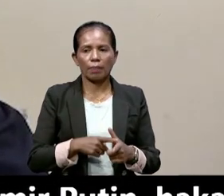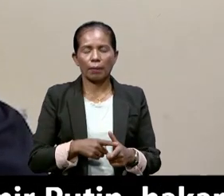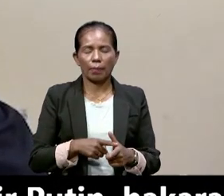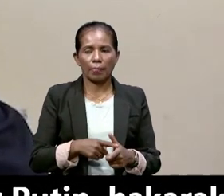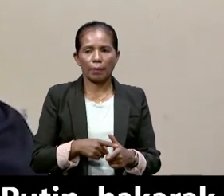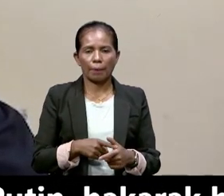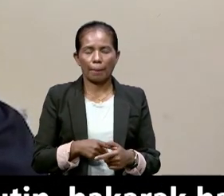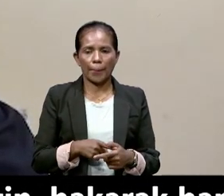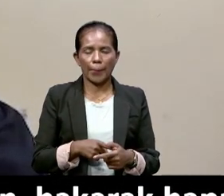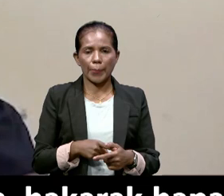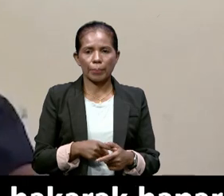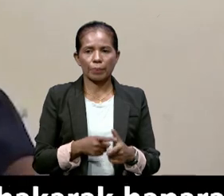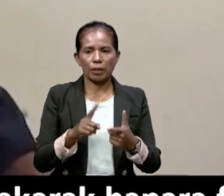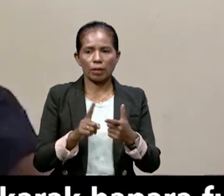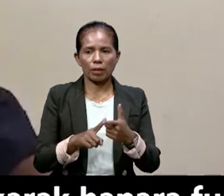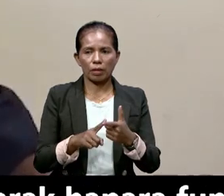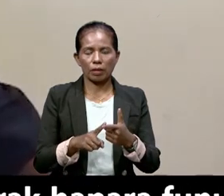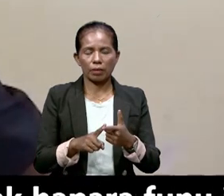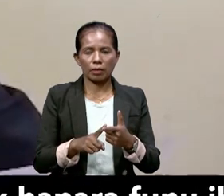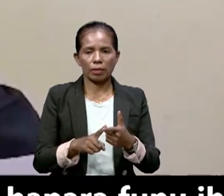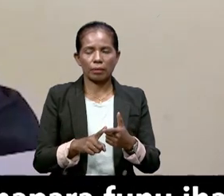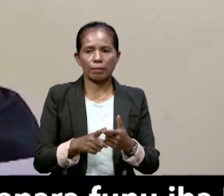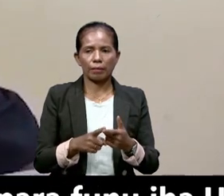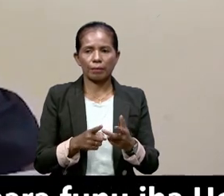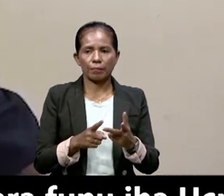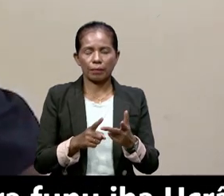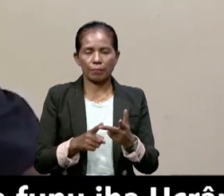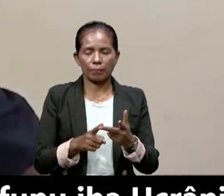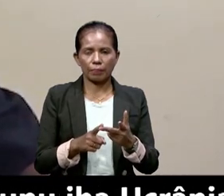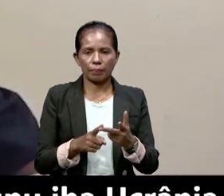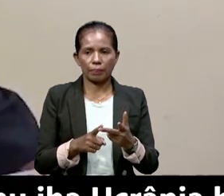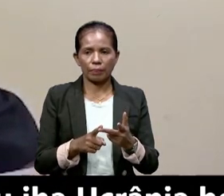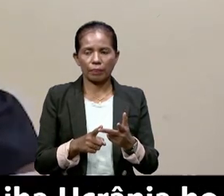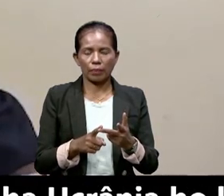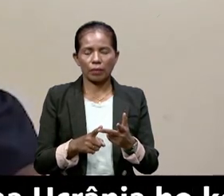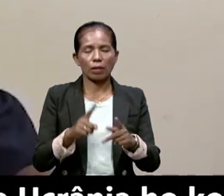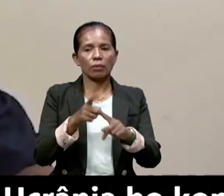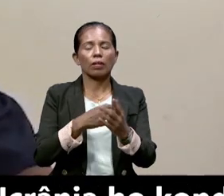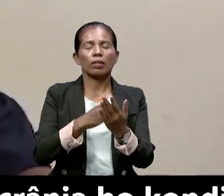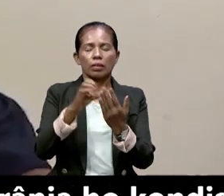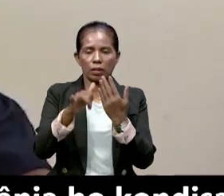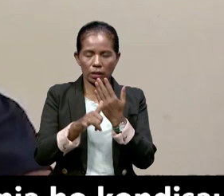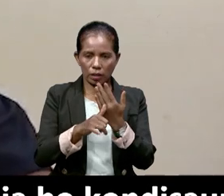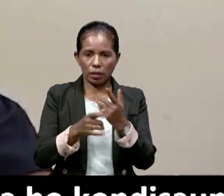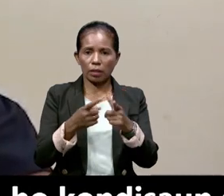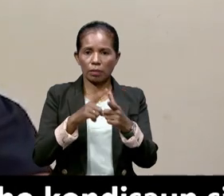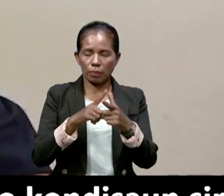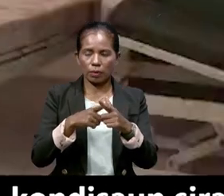neonatal iha e depois obsimus lá iha sa pula ni man le janeiro ni depois mai fali